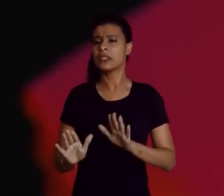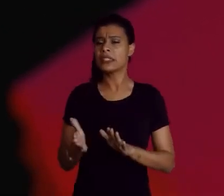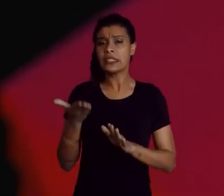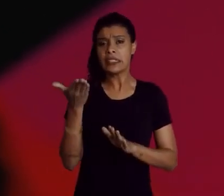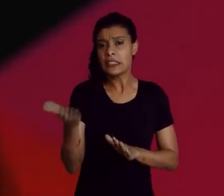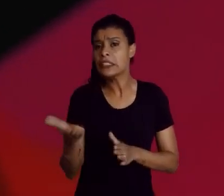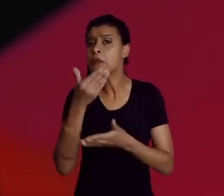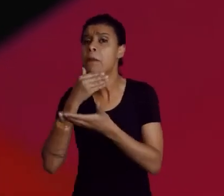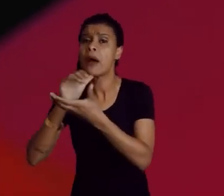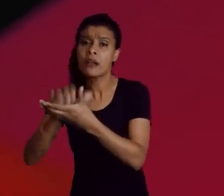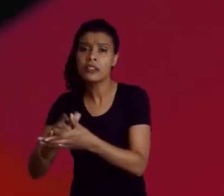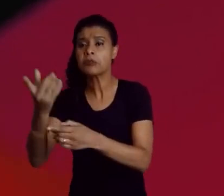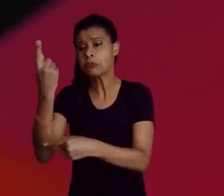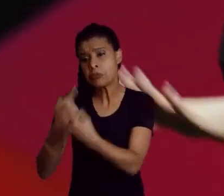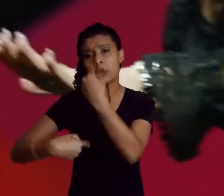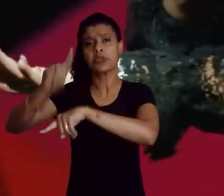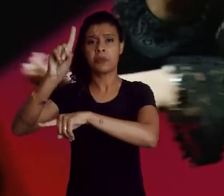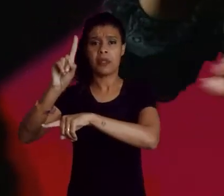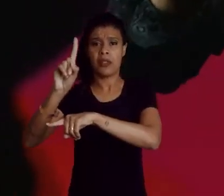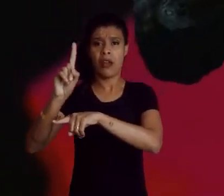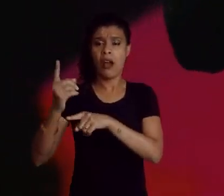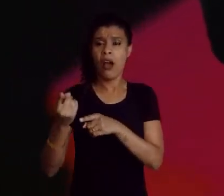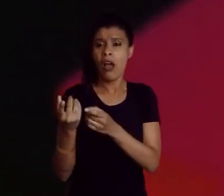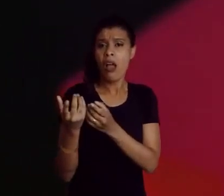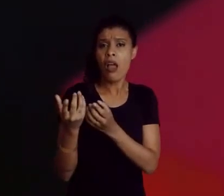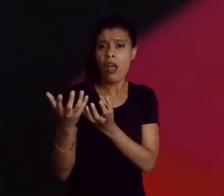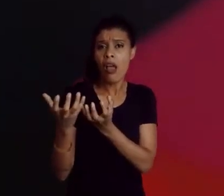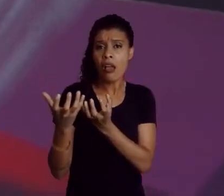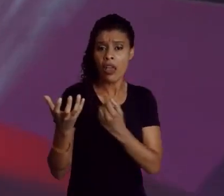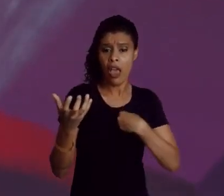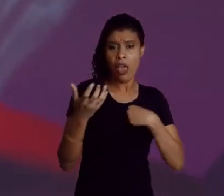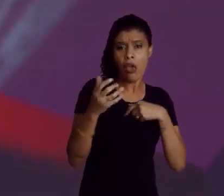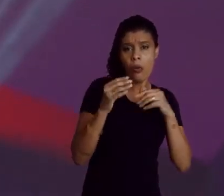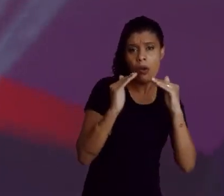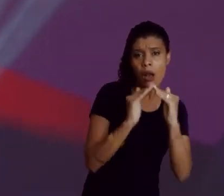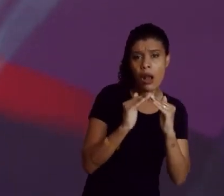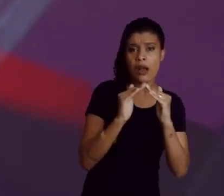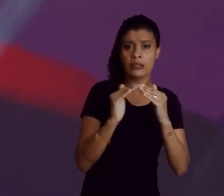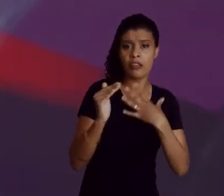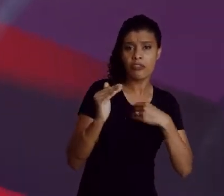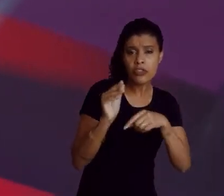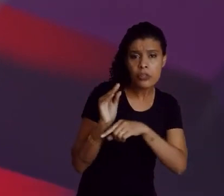cuidando dos meus filhos, da minha casa, eu tenho que andar junto. Equilíbrio nessa relação.